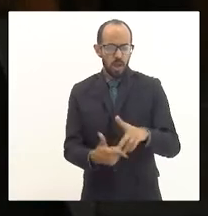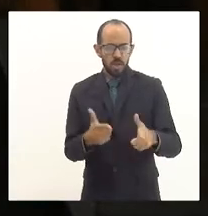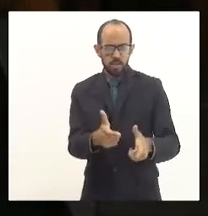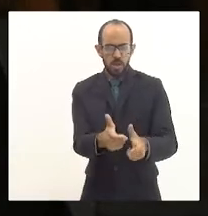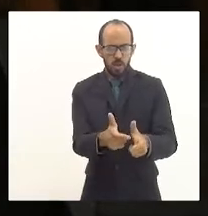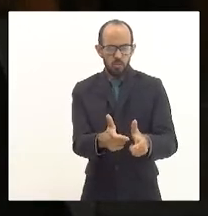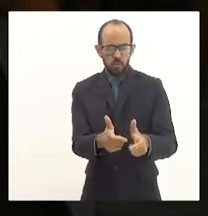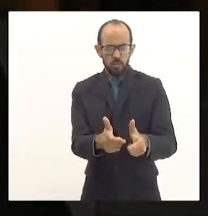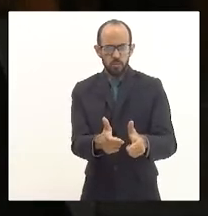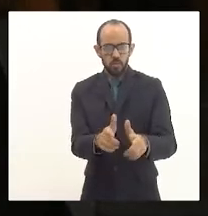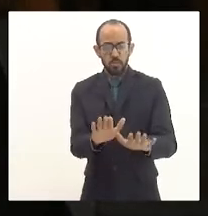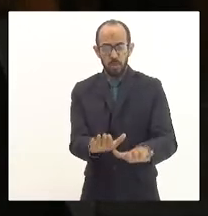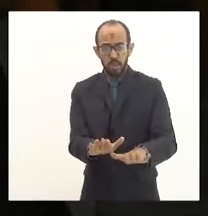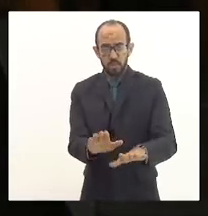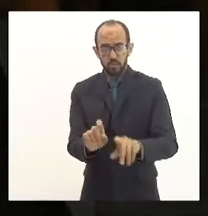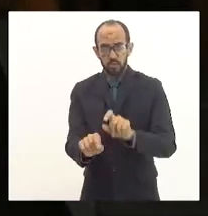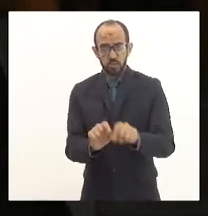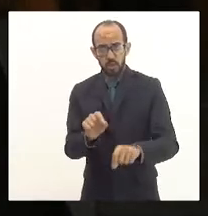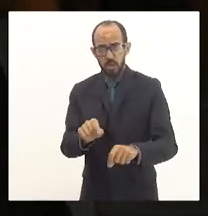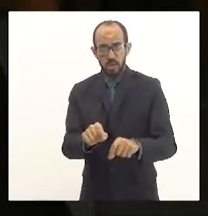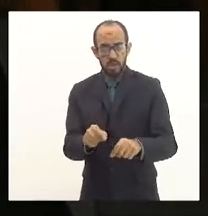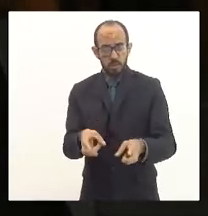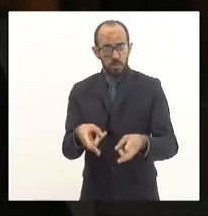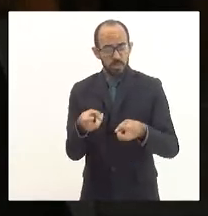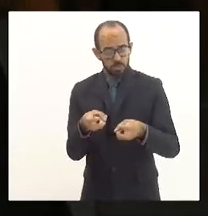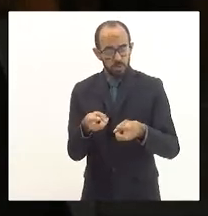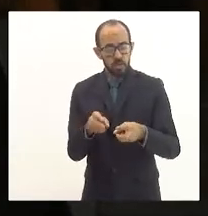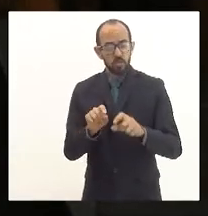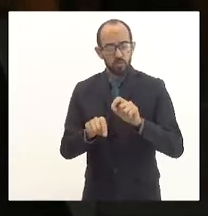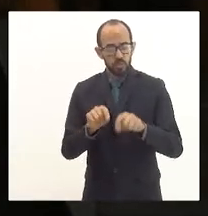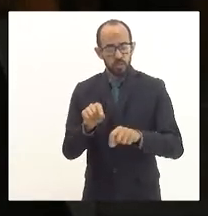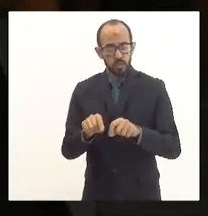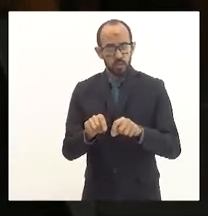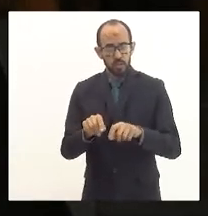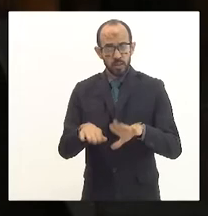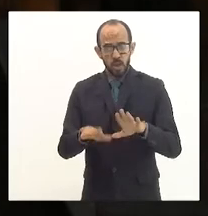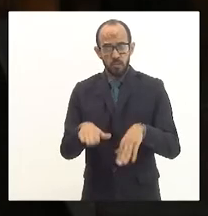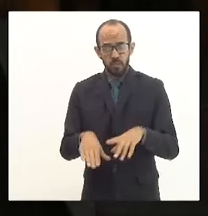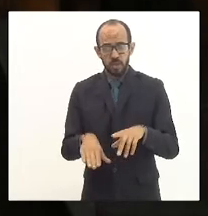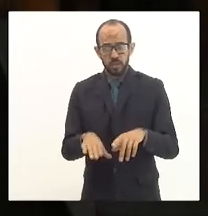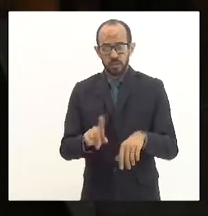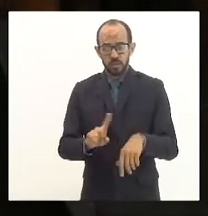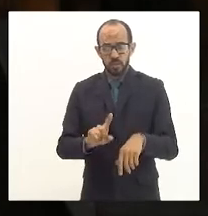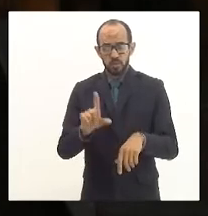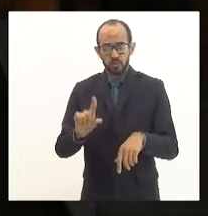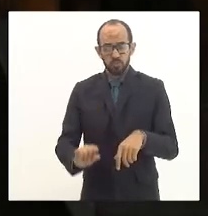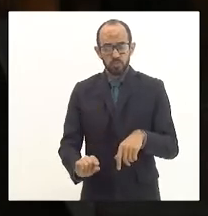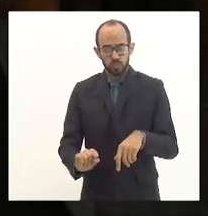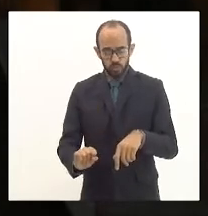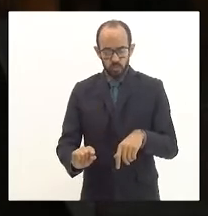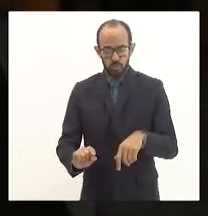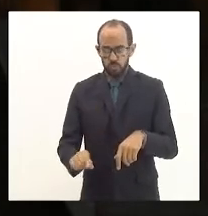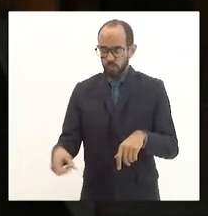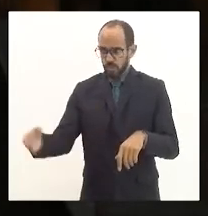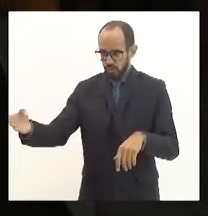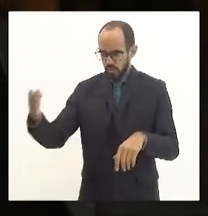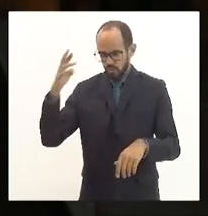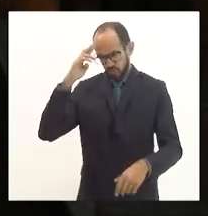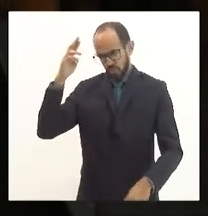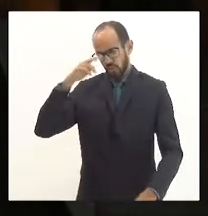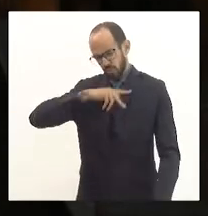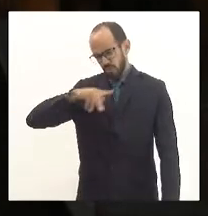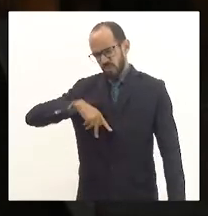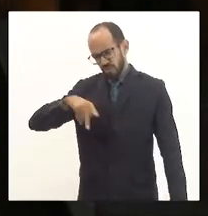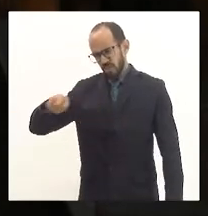mas vou verificar que Possivelmente não caiu senhora Presidente e a senhora estuda